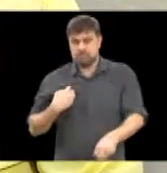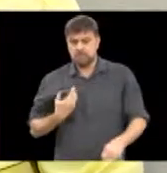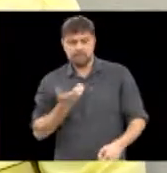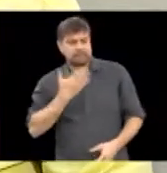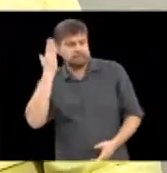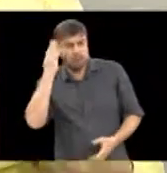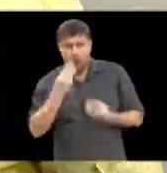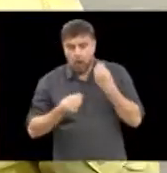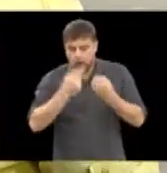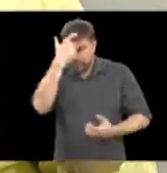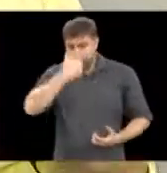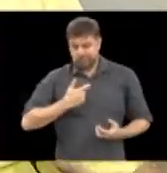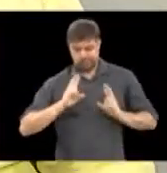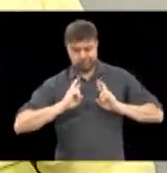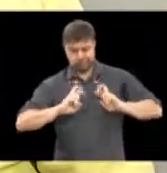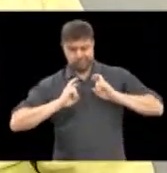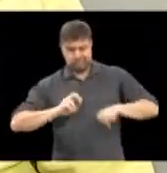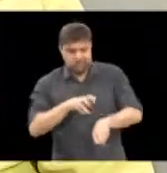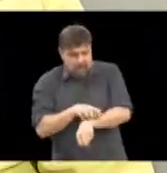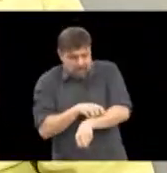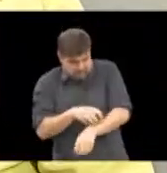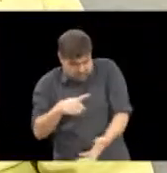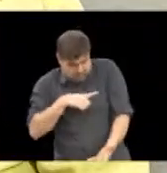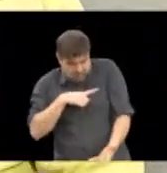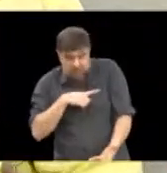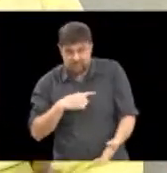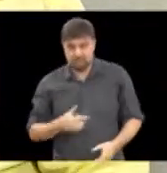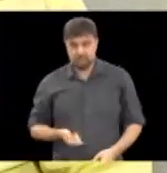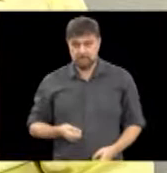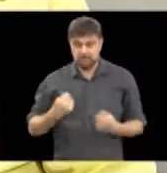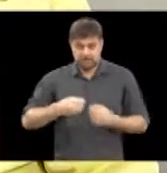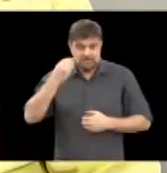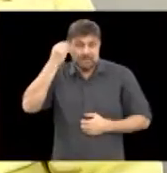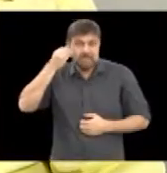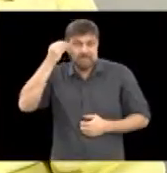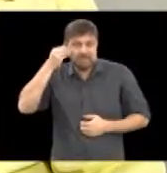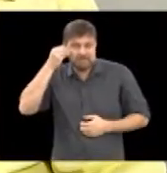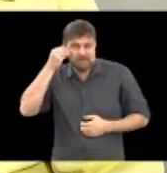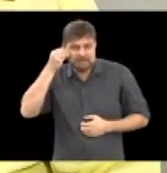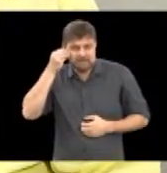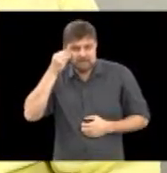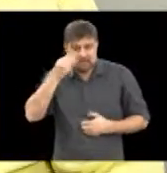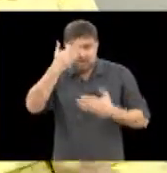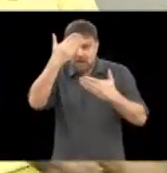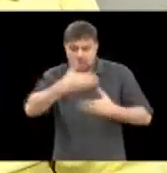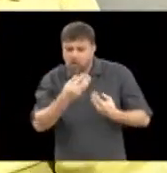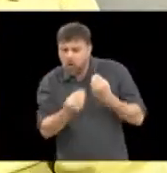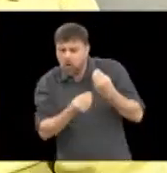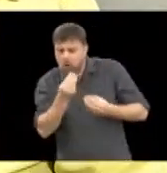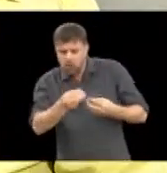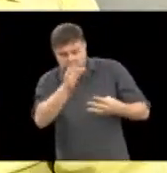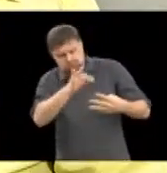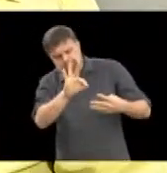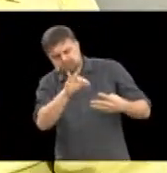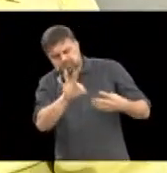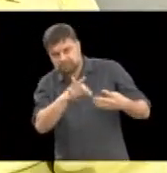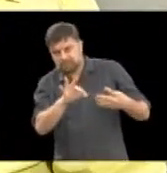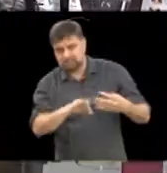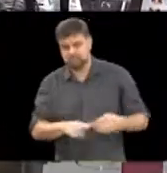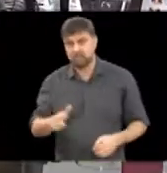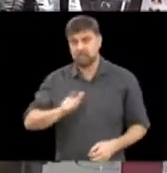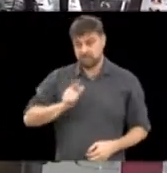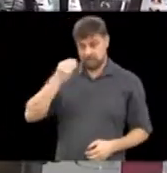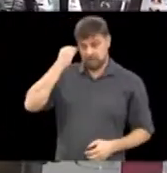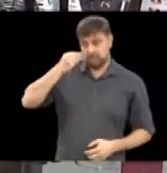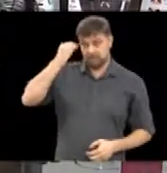saber como é que a gente descobre que a gente tem alguma alergia. Claro que é com testes, é isso? Como é que é diagnosticado,